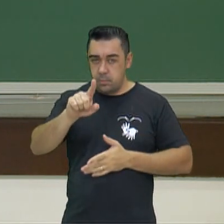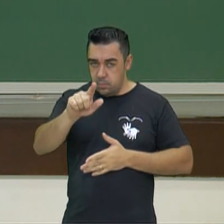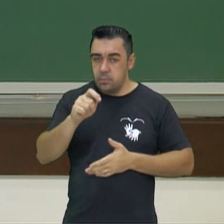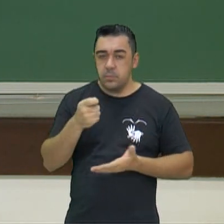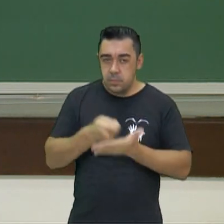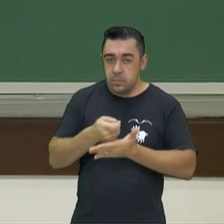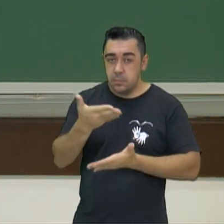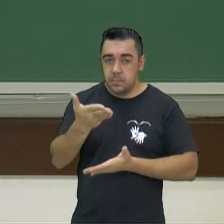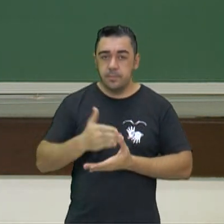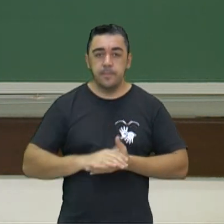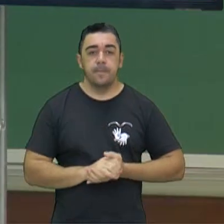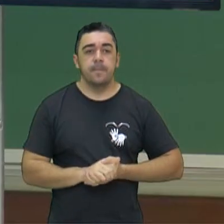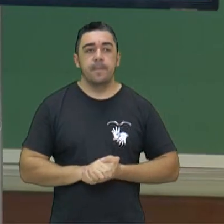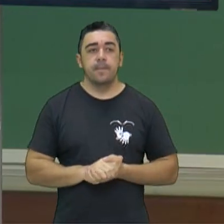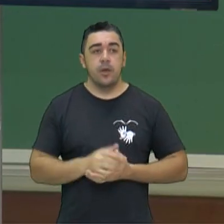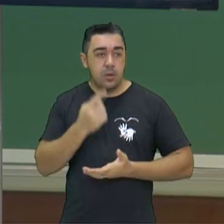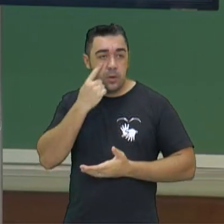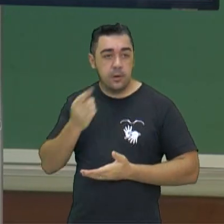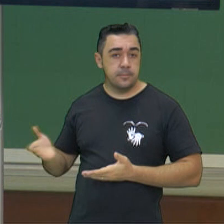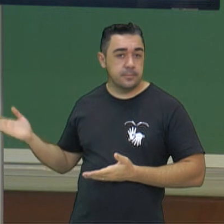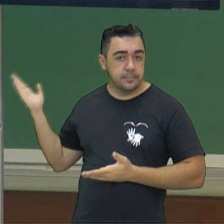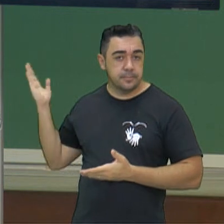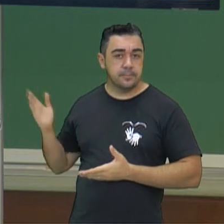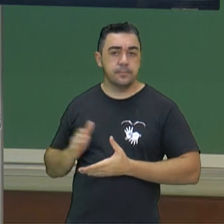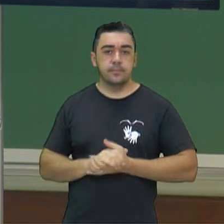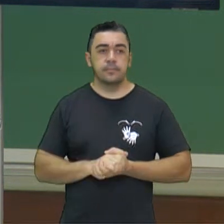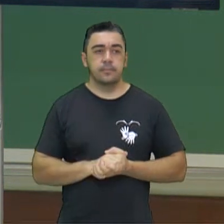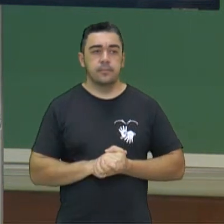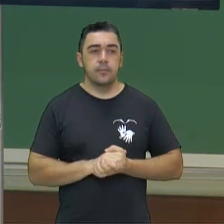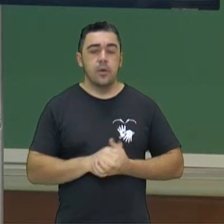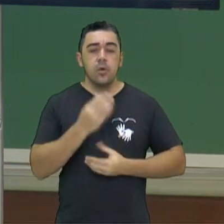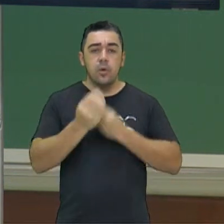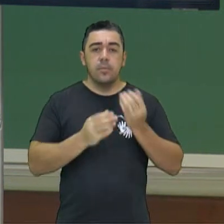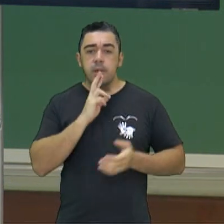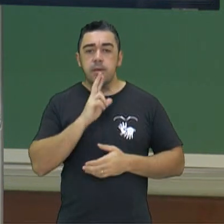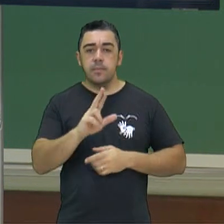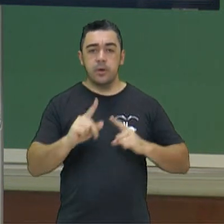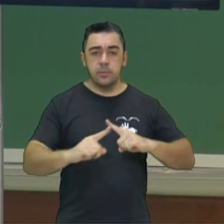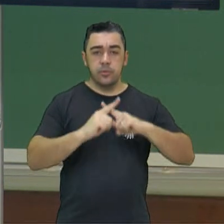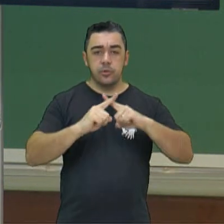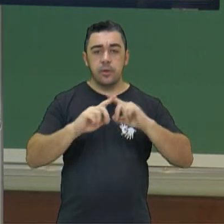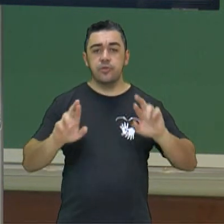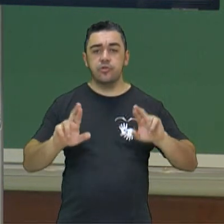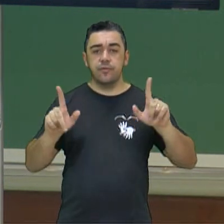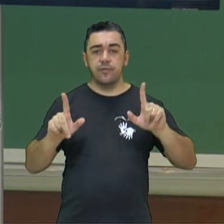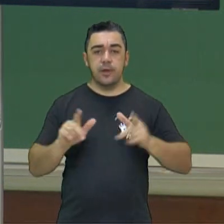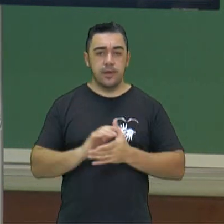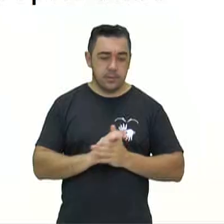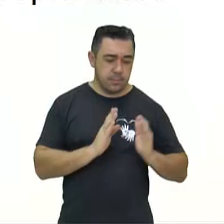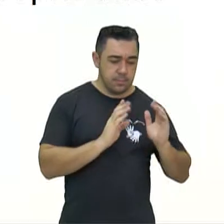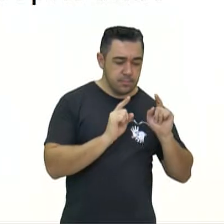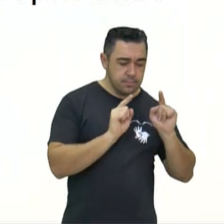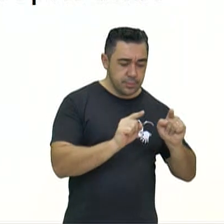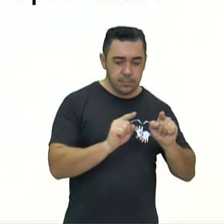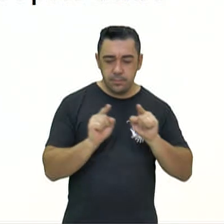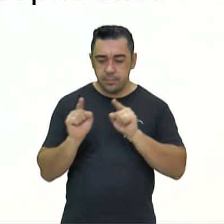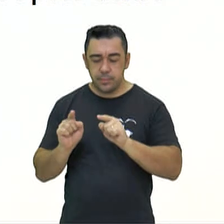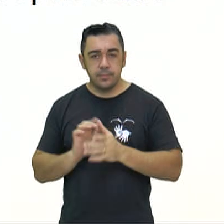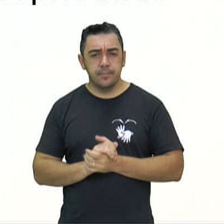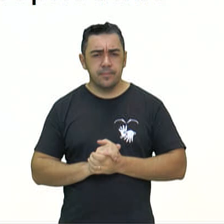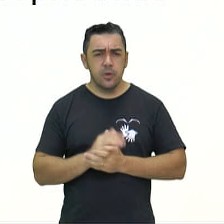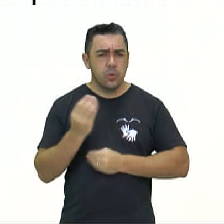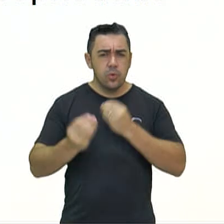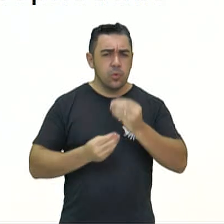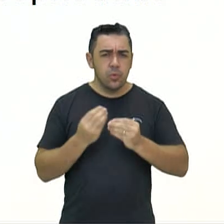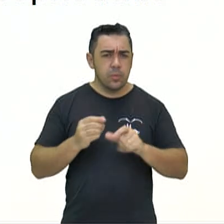Garanto. Olha lá. Produto da soma pela diferença dos termos. Demonstração algébrica. Como é